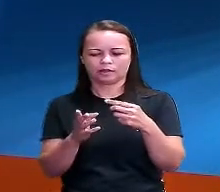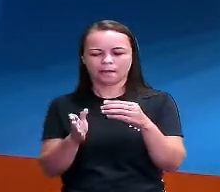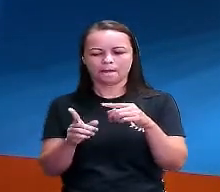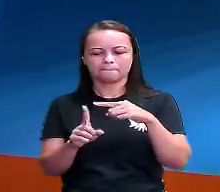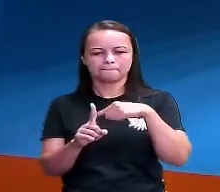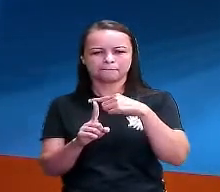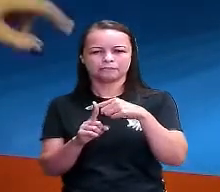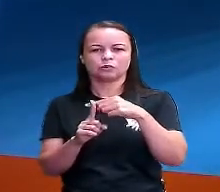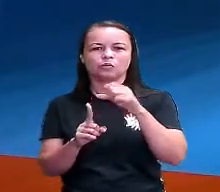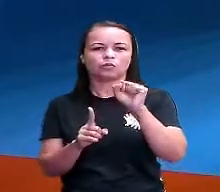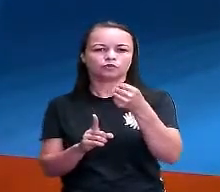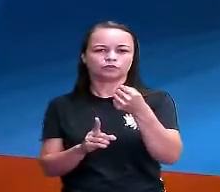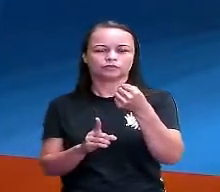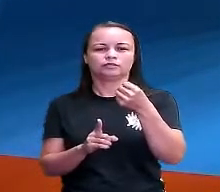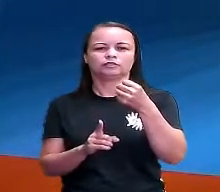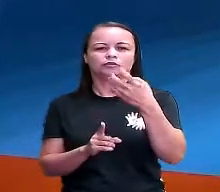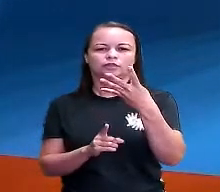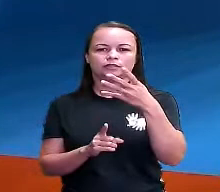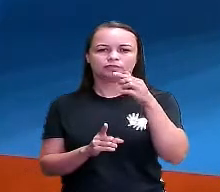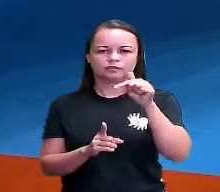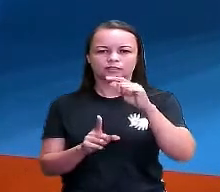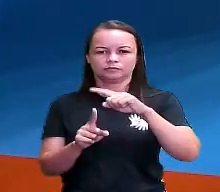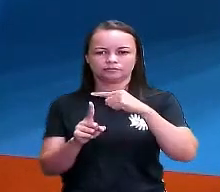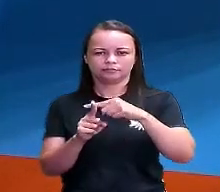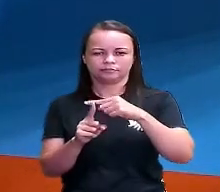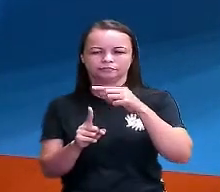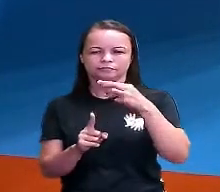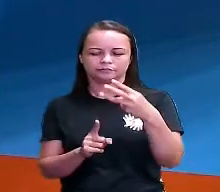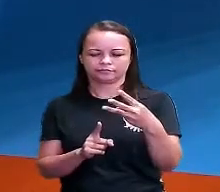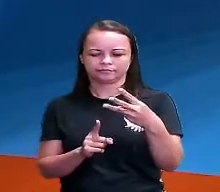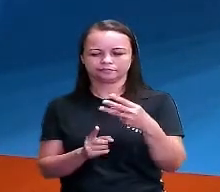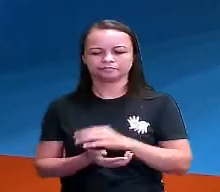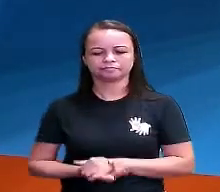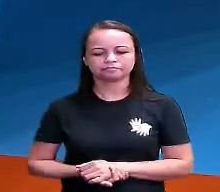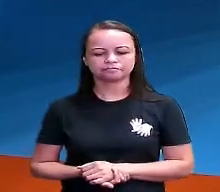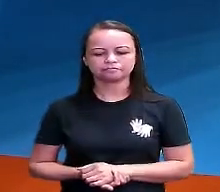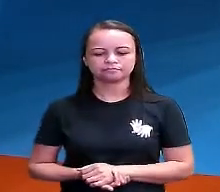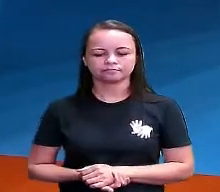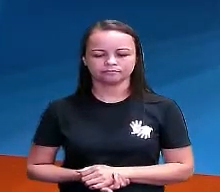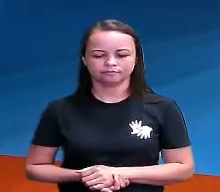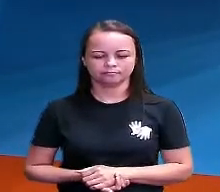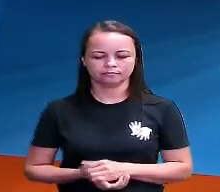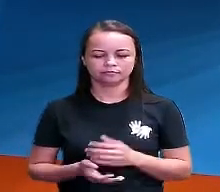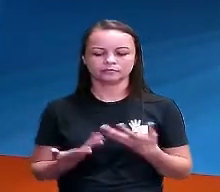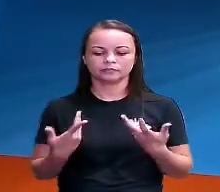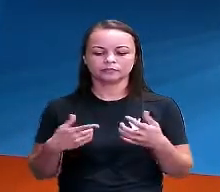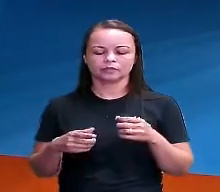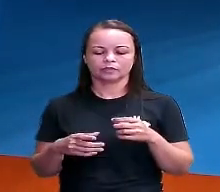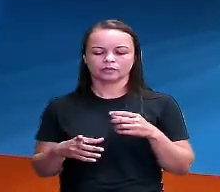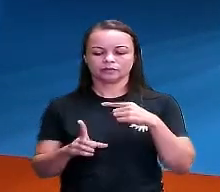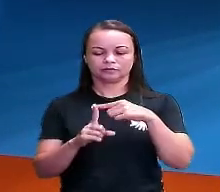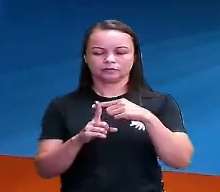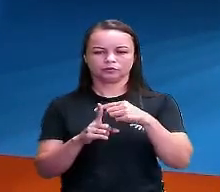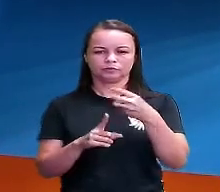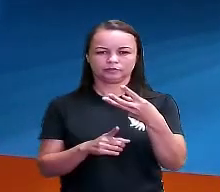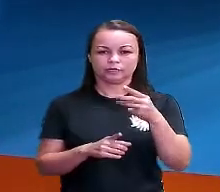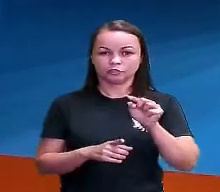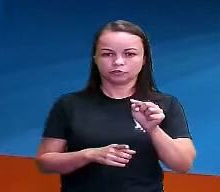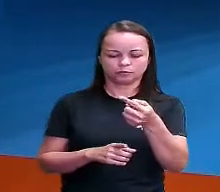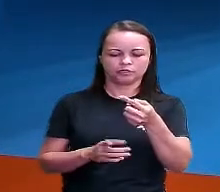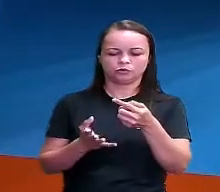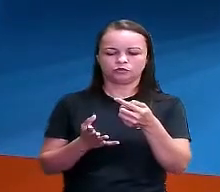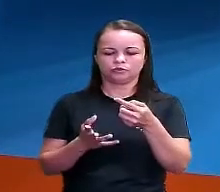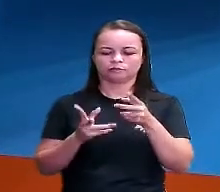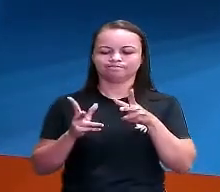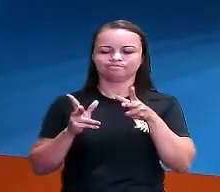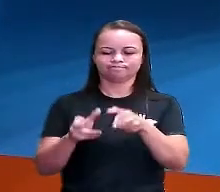847 mais 3. Agora, a soma de 3.000 e as parcelas são